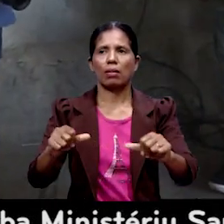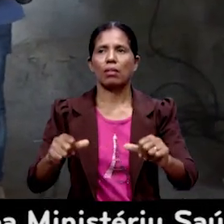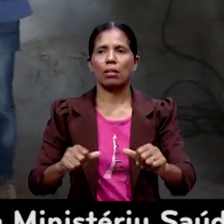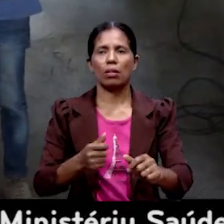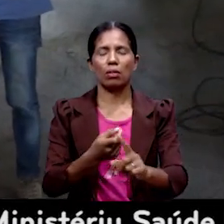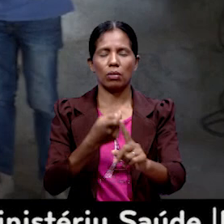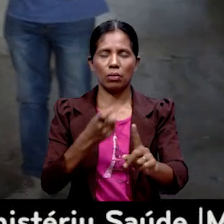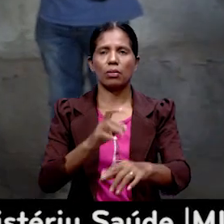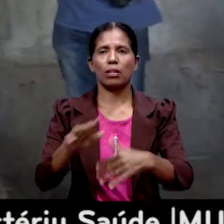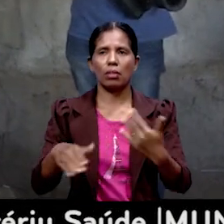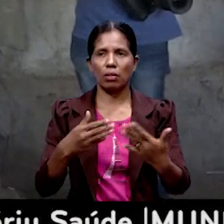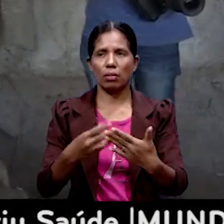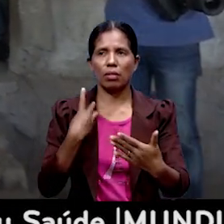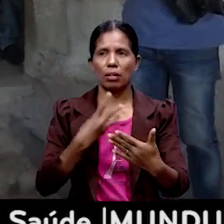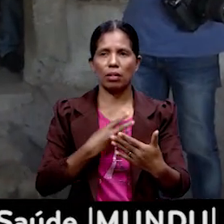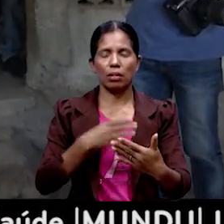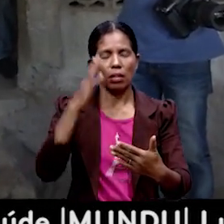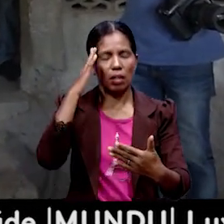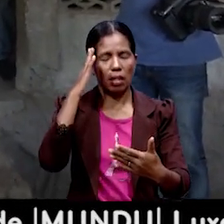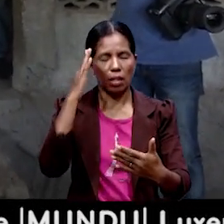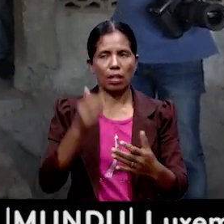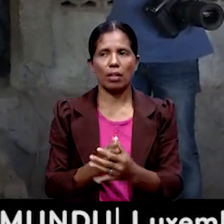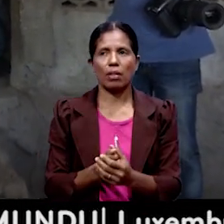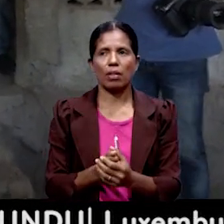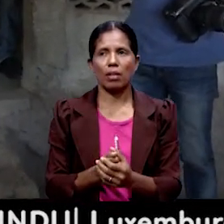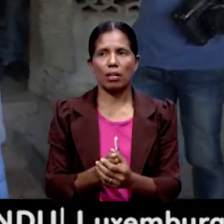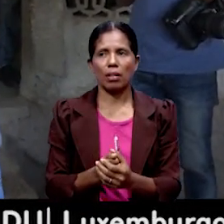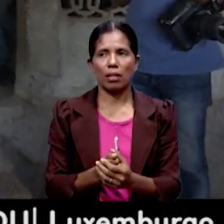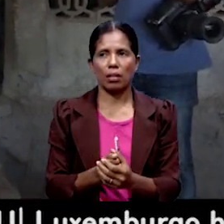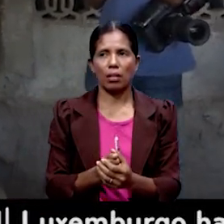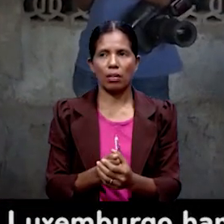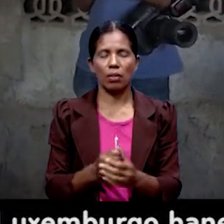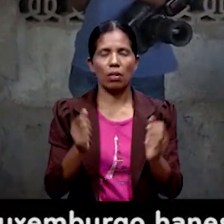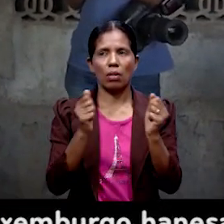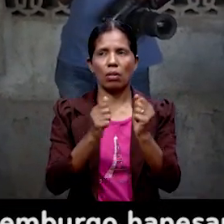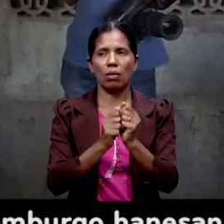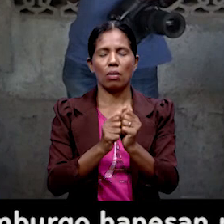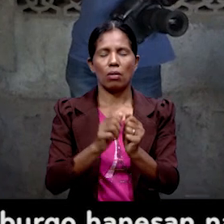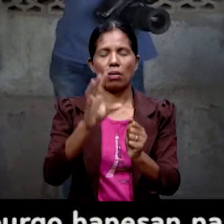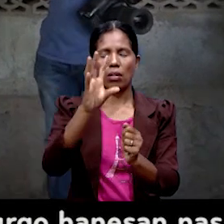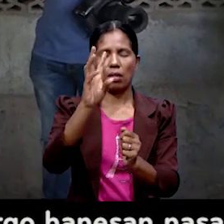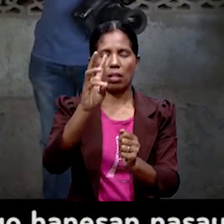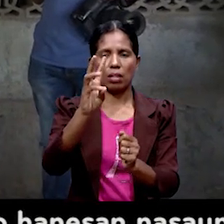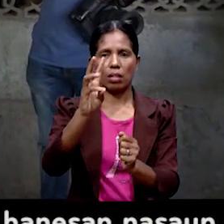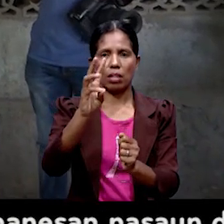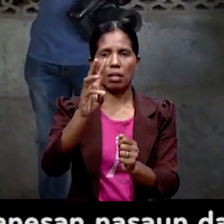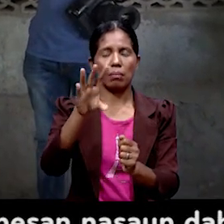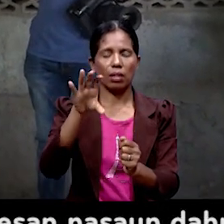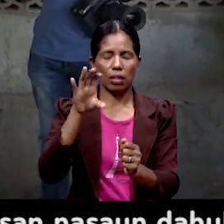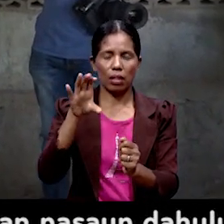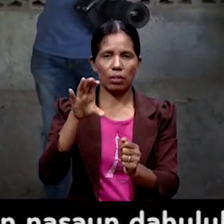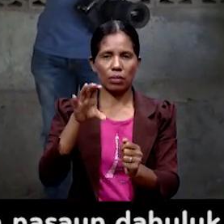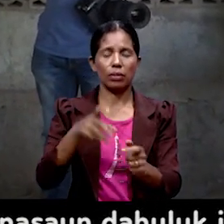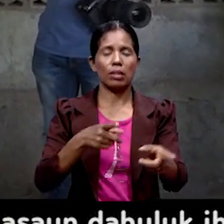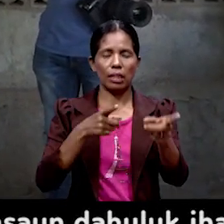você levou e te alô e te fundo, ó, é na ratos, quilat, quilat musa na